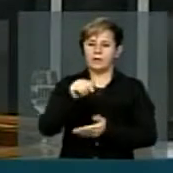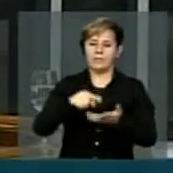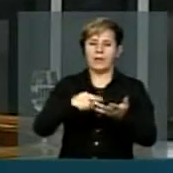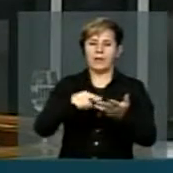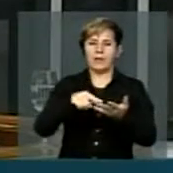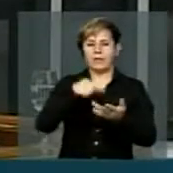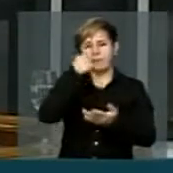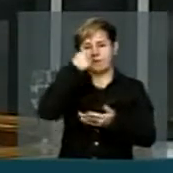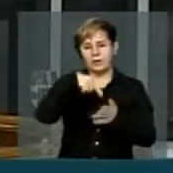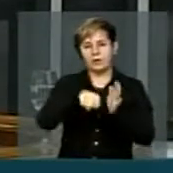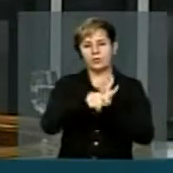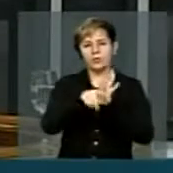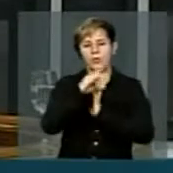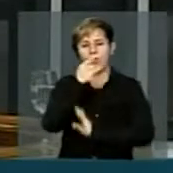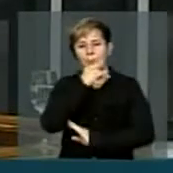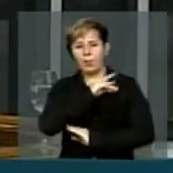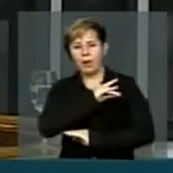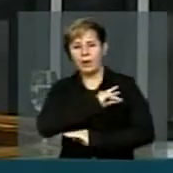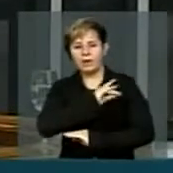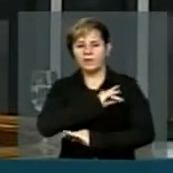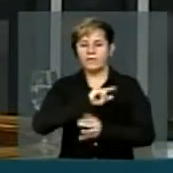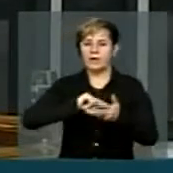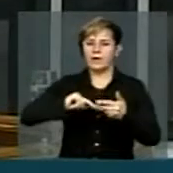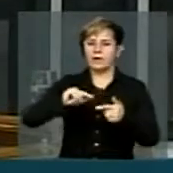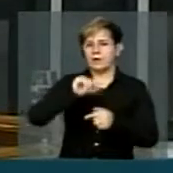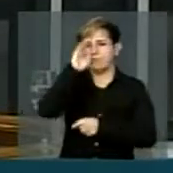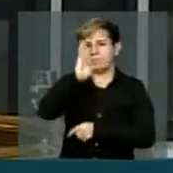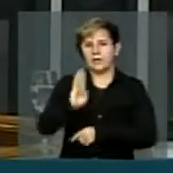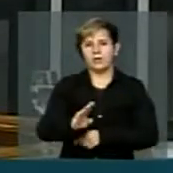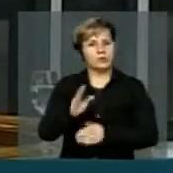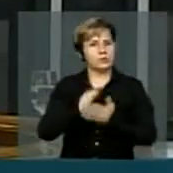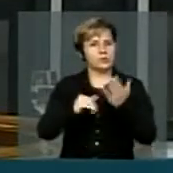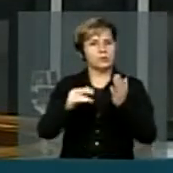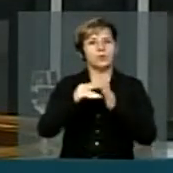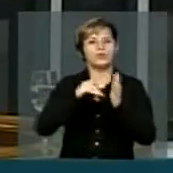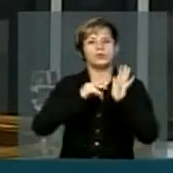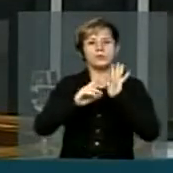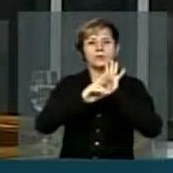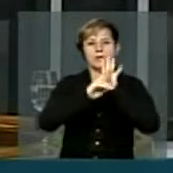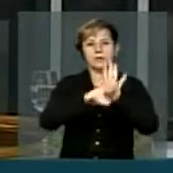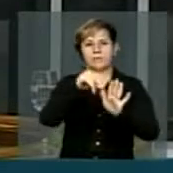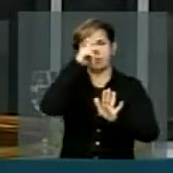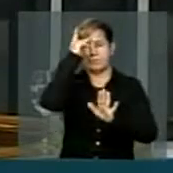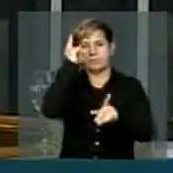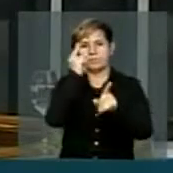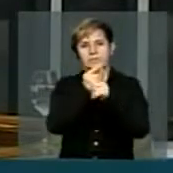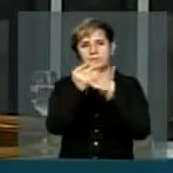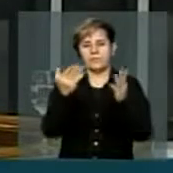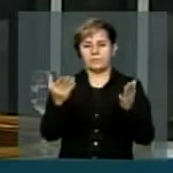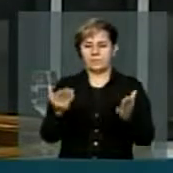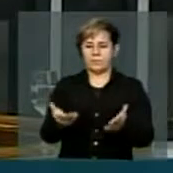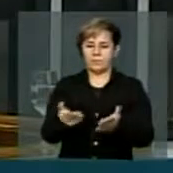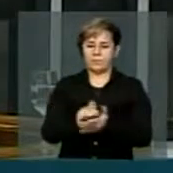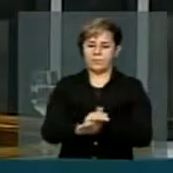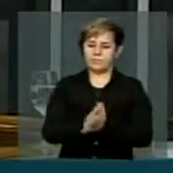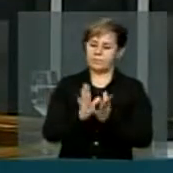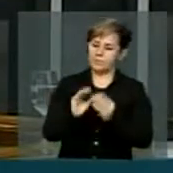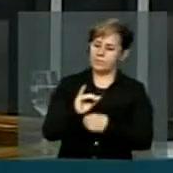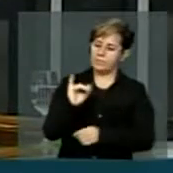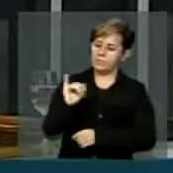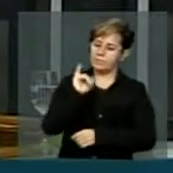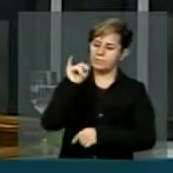Bolívia e Brasil, que estiveram todos muito bem representados nesse encontro. É muito